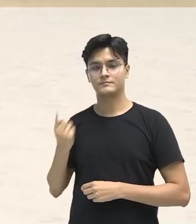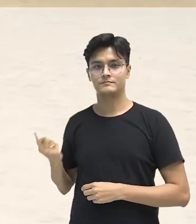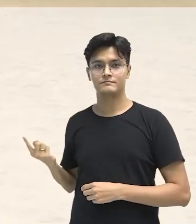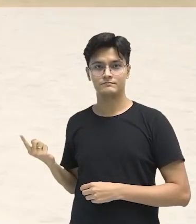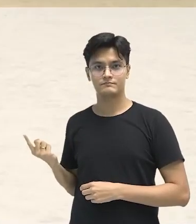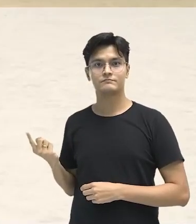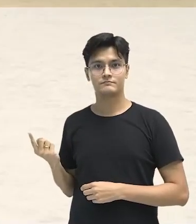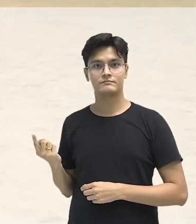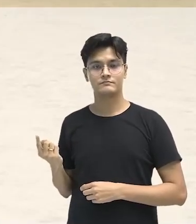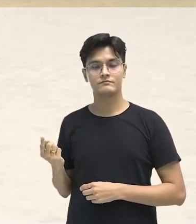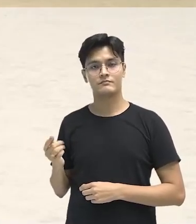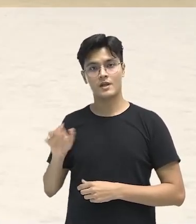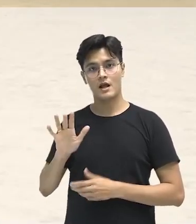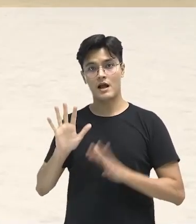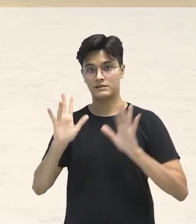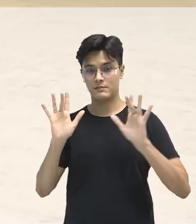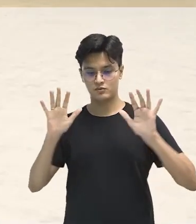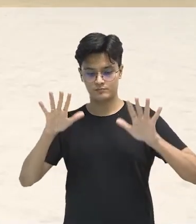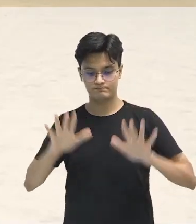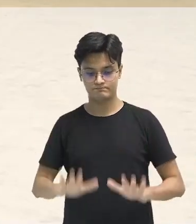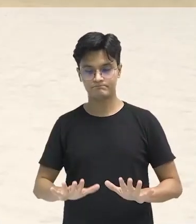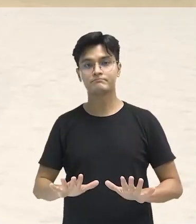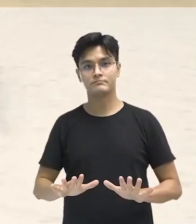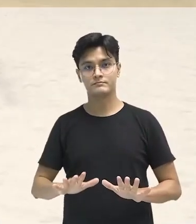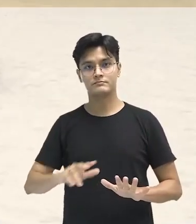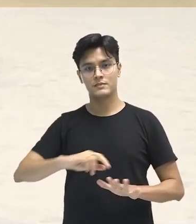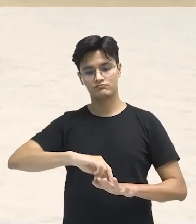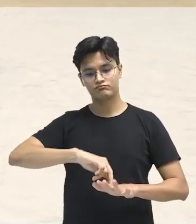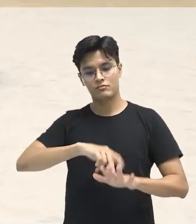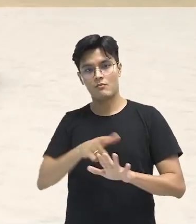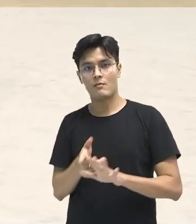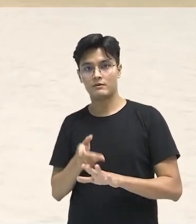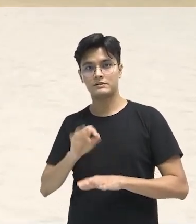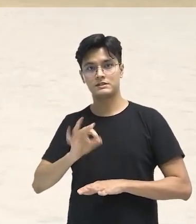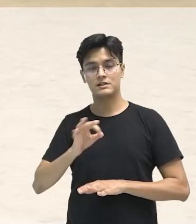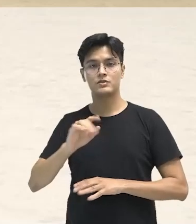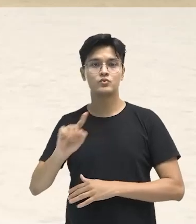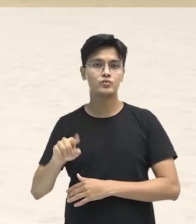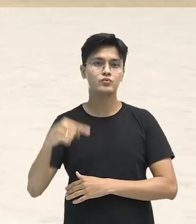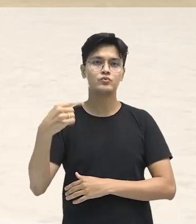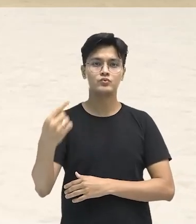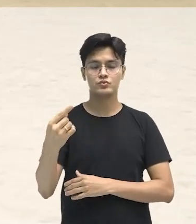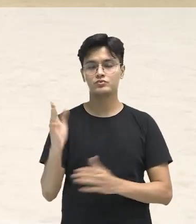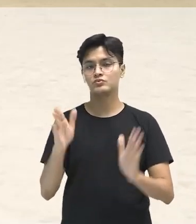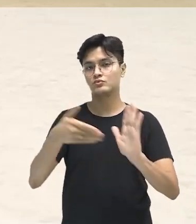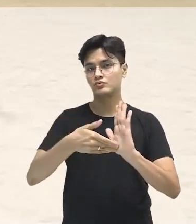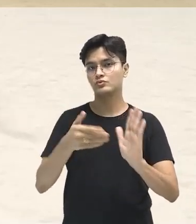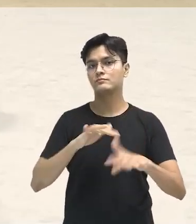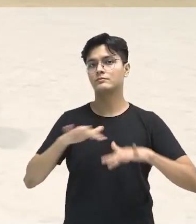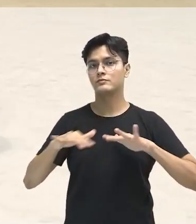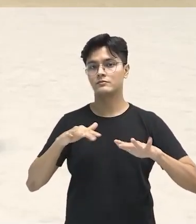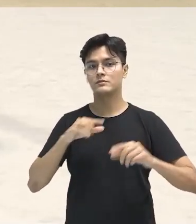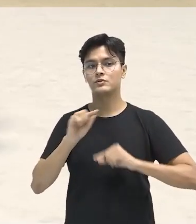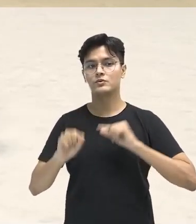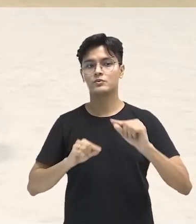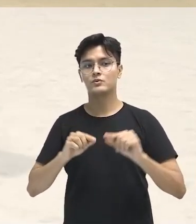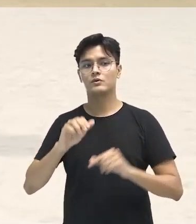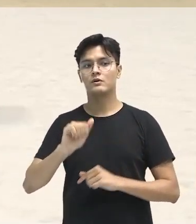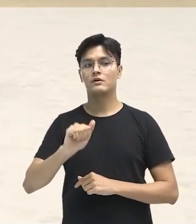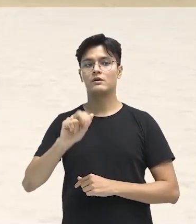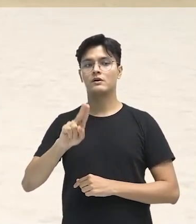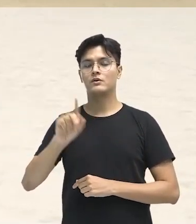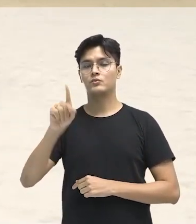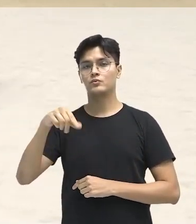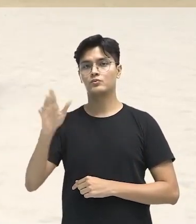mãos ao chão e dando as costas para o oponente. E o nosso último movimento é o aú de